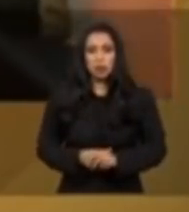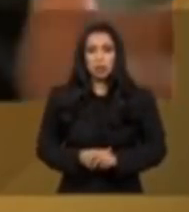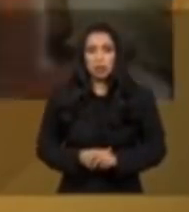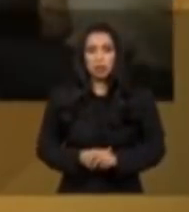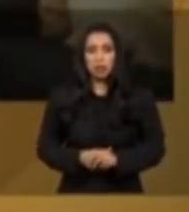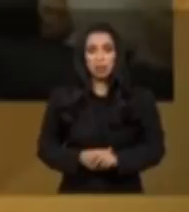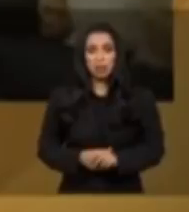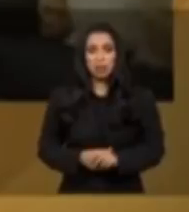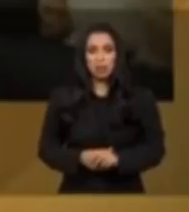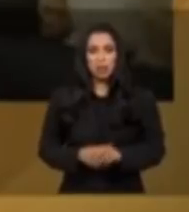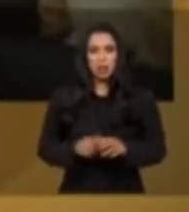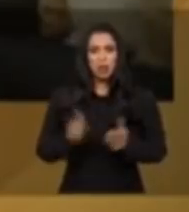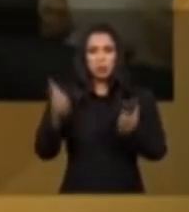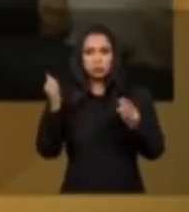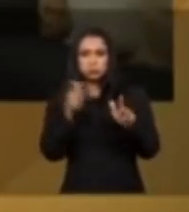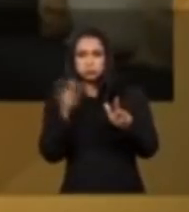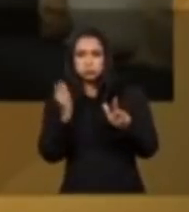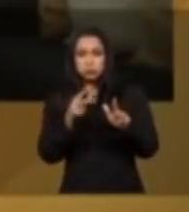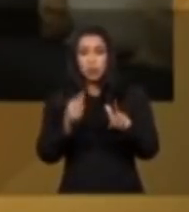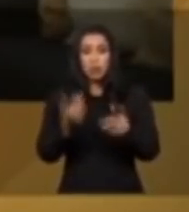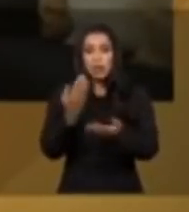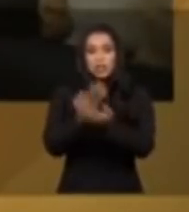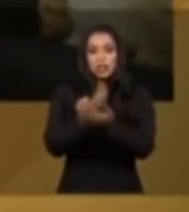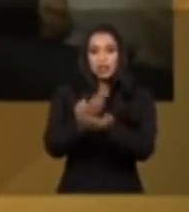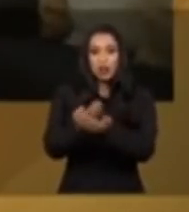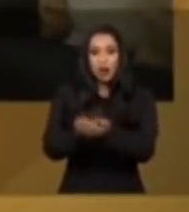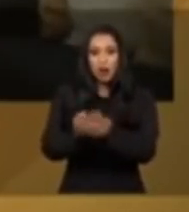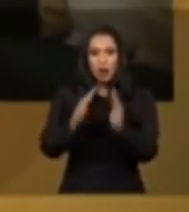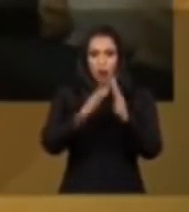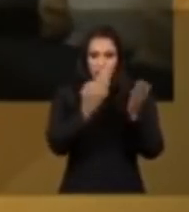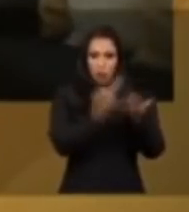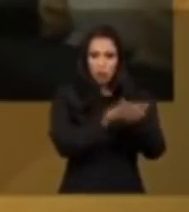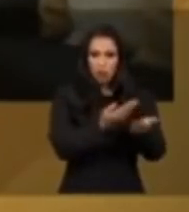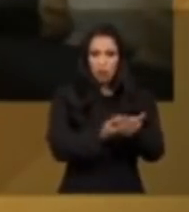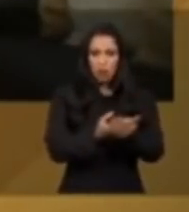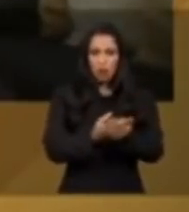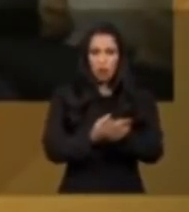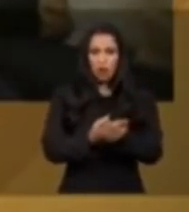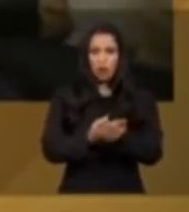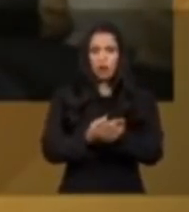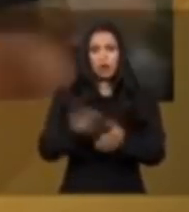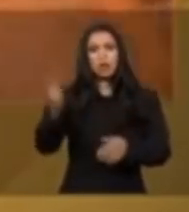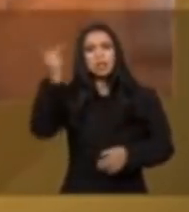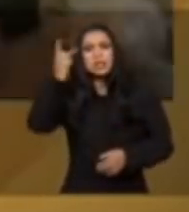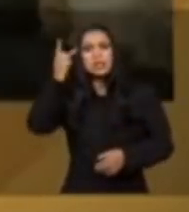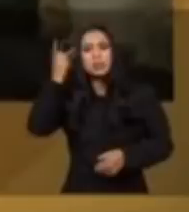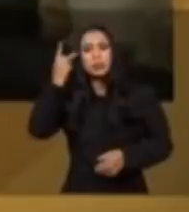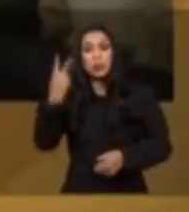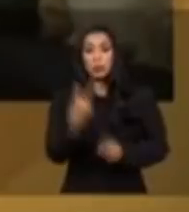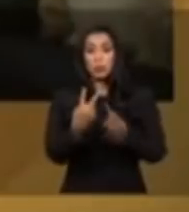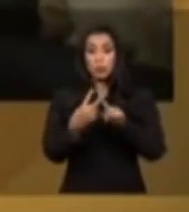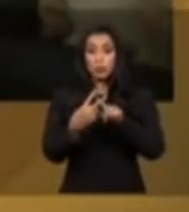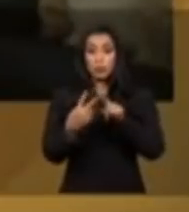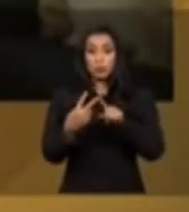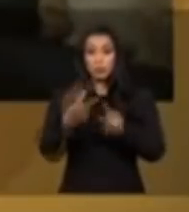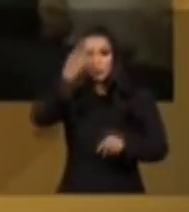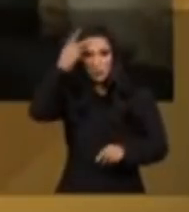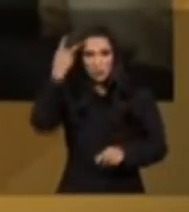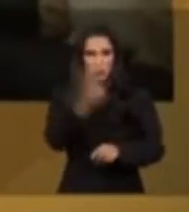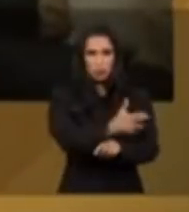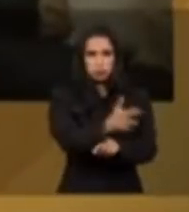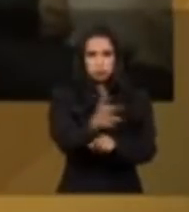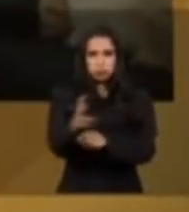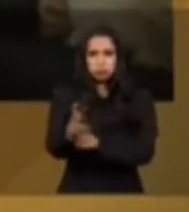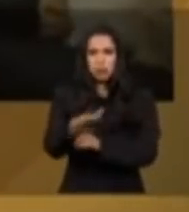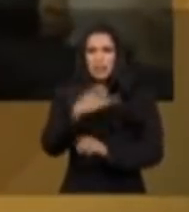daqueles atentados na escola em Osasco, onde duas pessoas mataram diversas crianças com armas